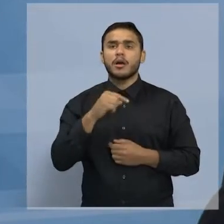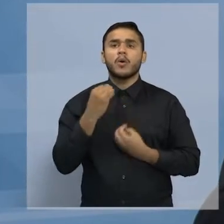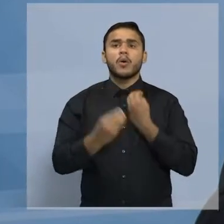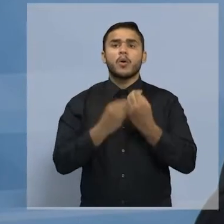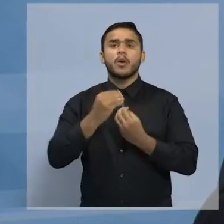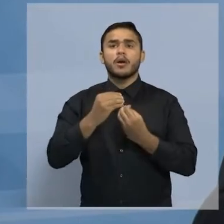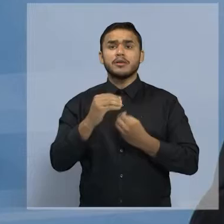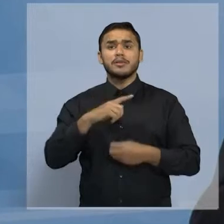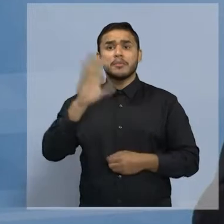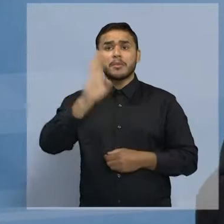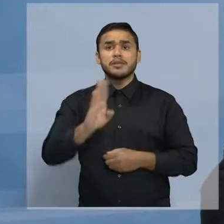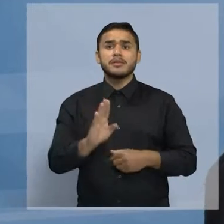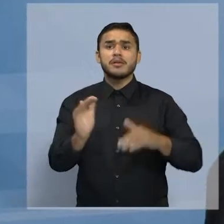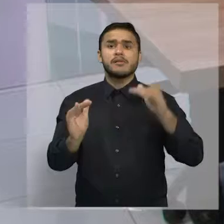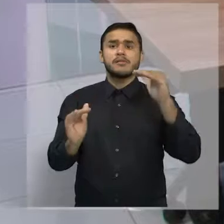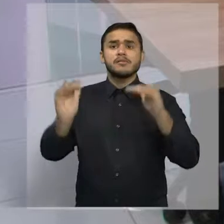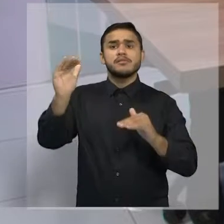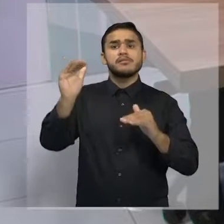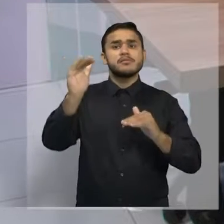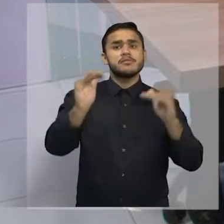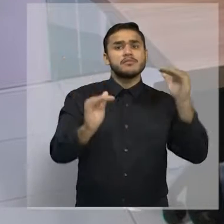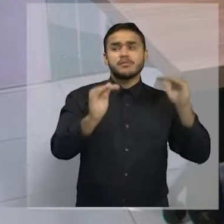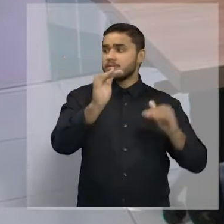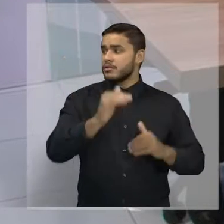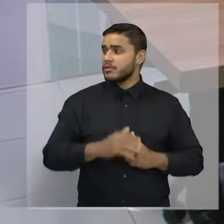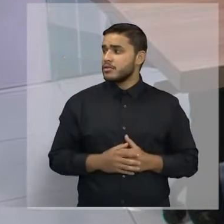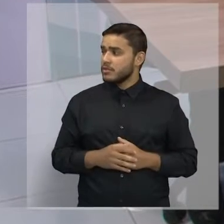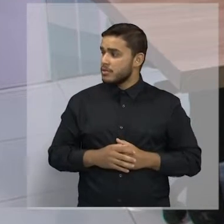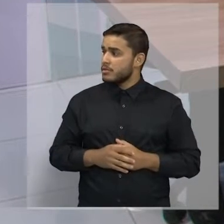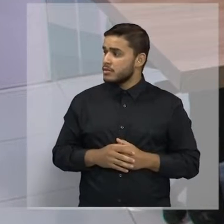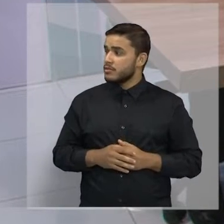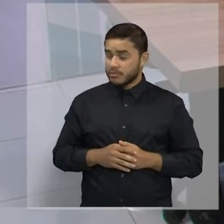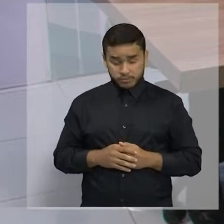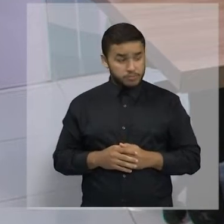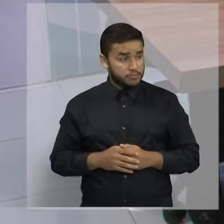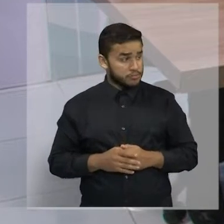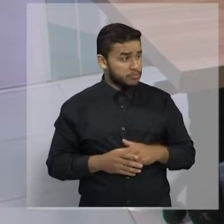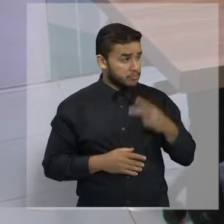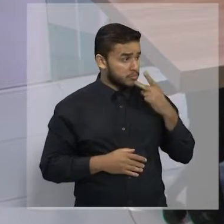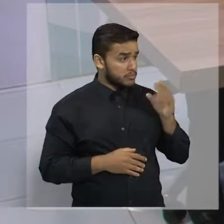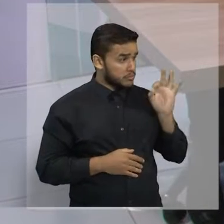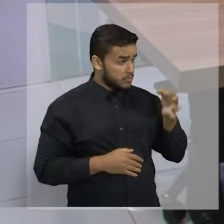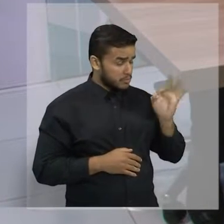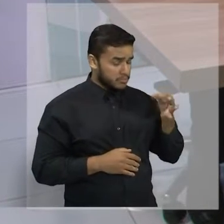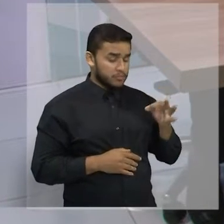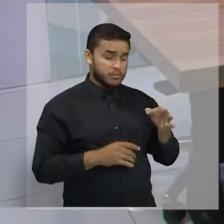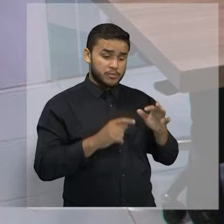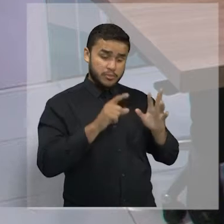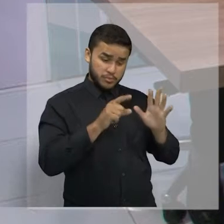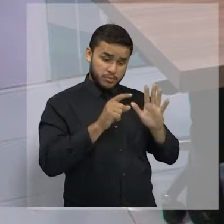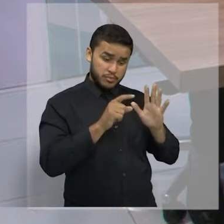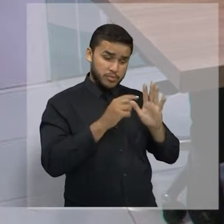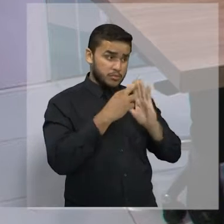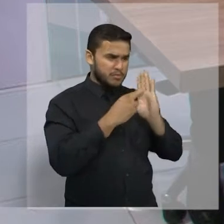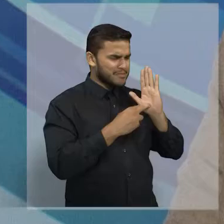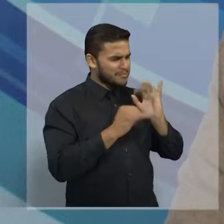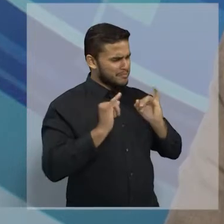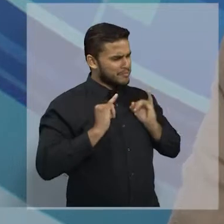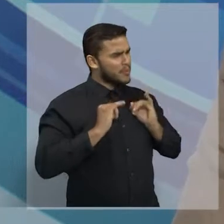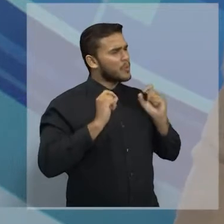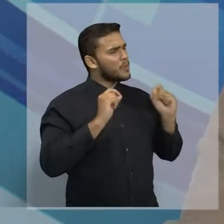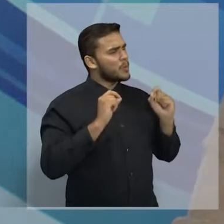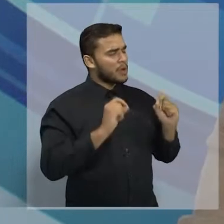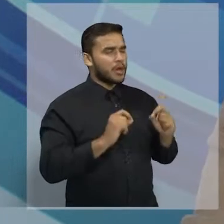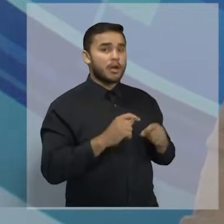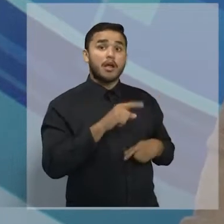o Brasil. Tá. Eu acho assim, o ponto de partida da discussão, que é a Previdência. Previdência é um arranjo